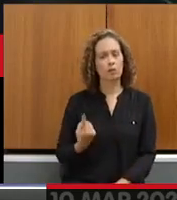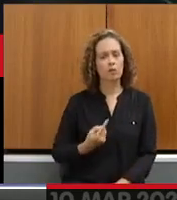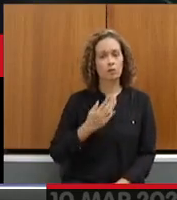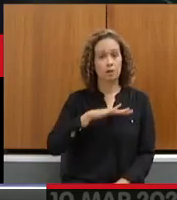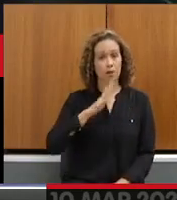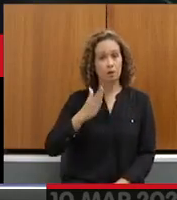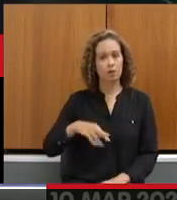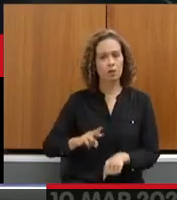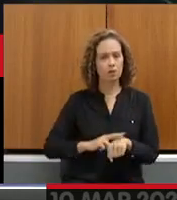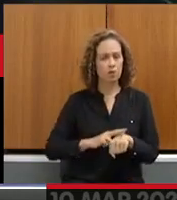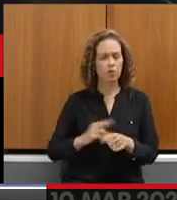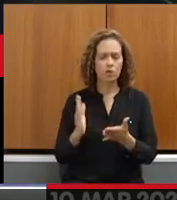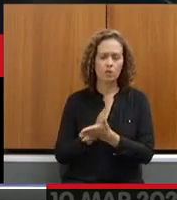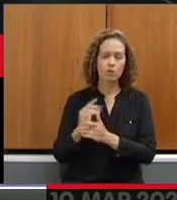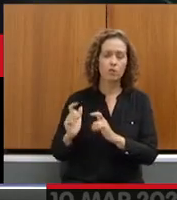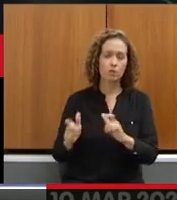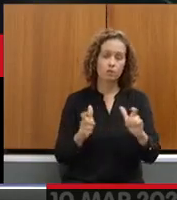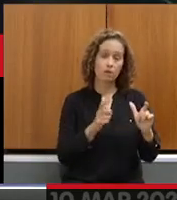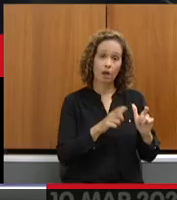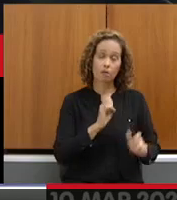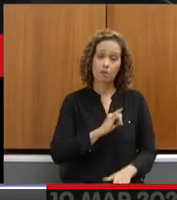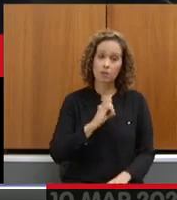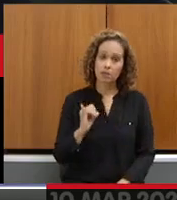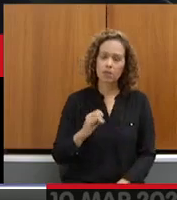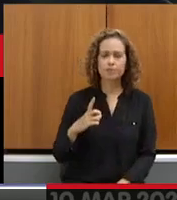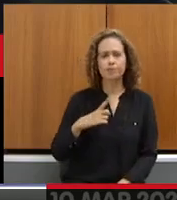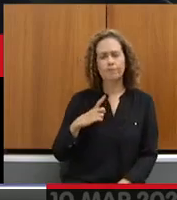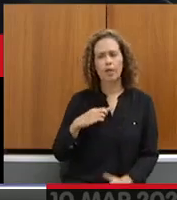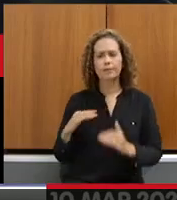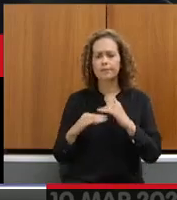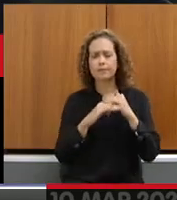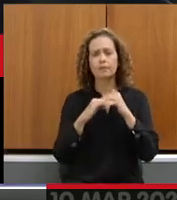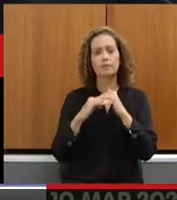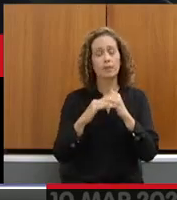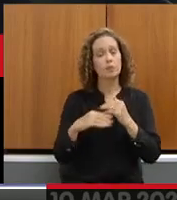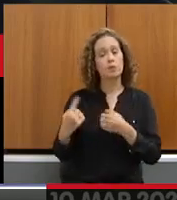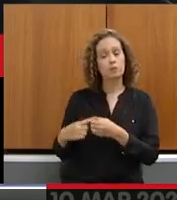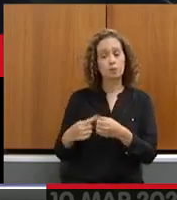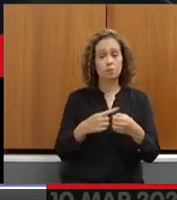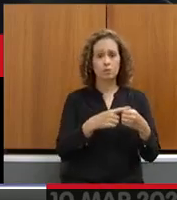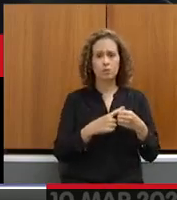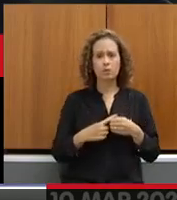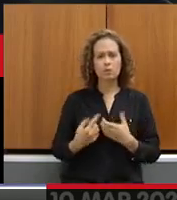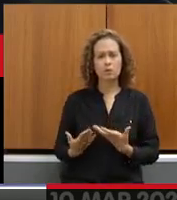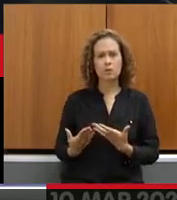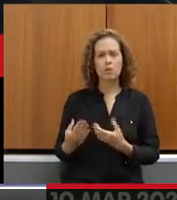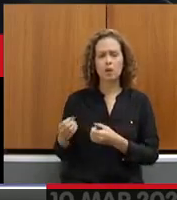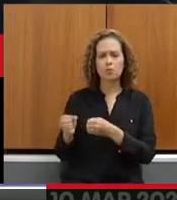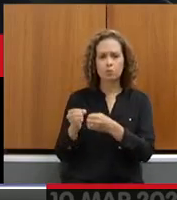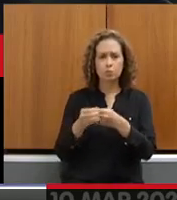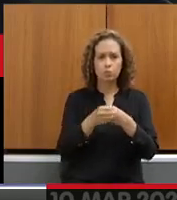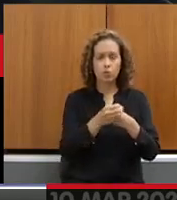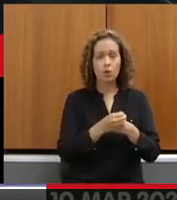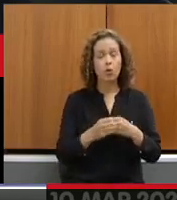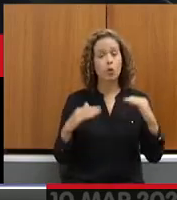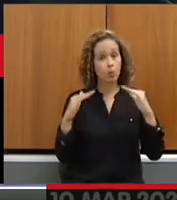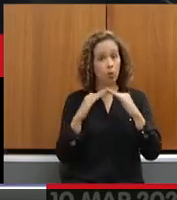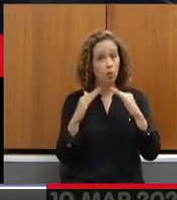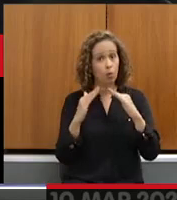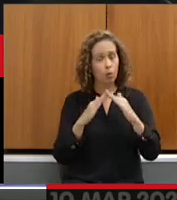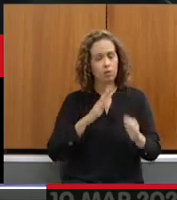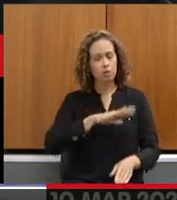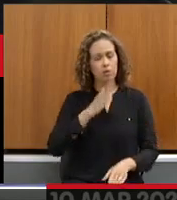A roxa em alguma região quando ao consenso de que os municípios concordam que é importante esse passar para onda roxa